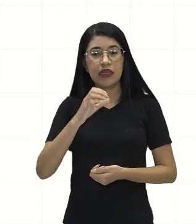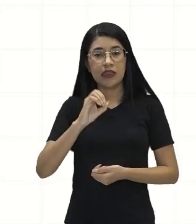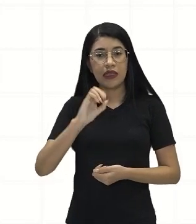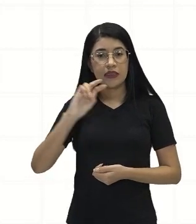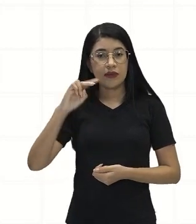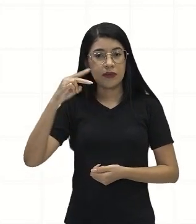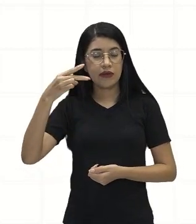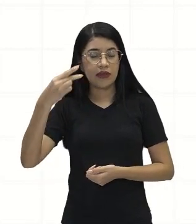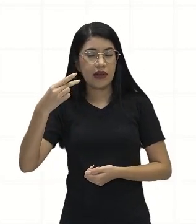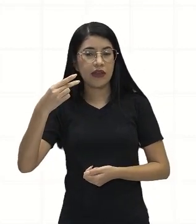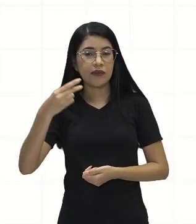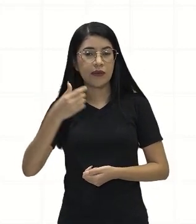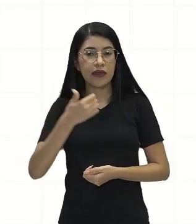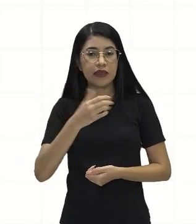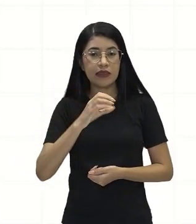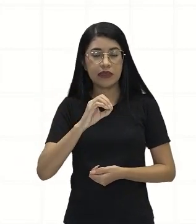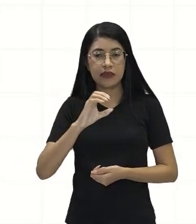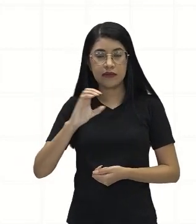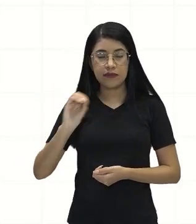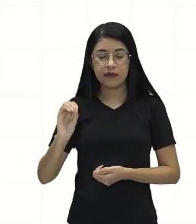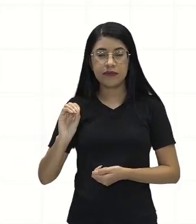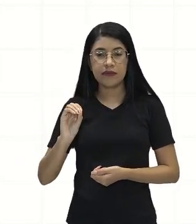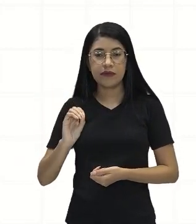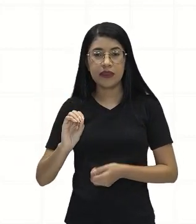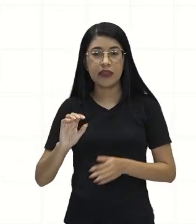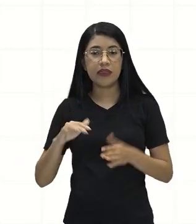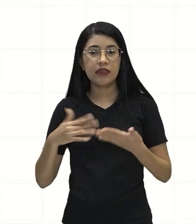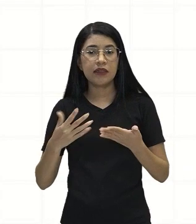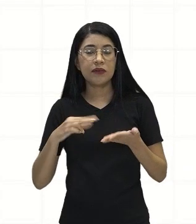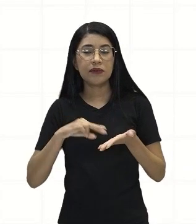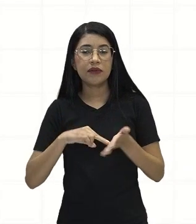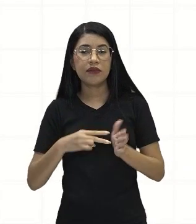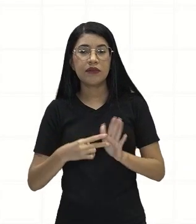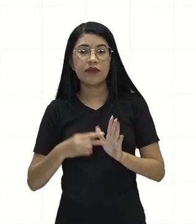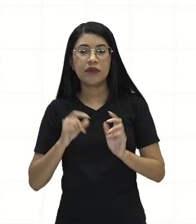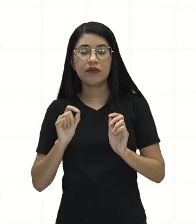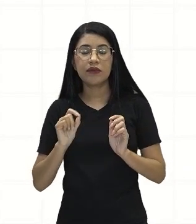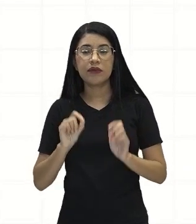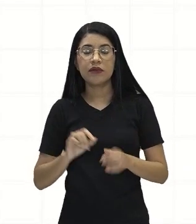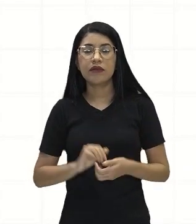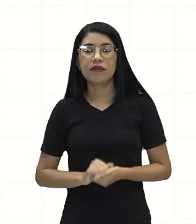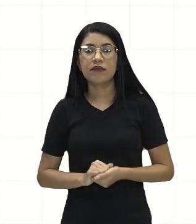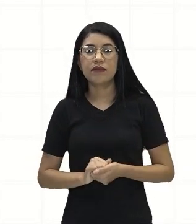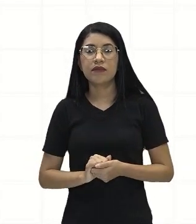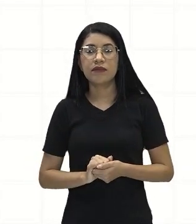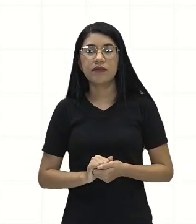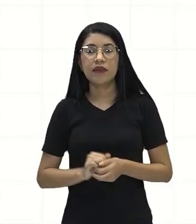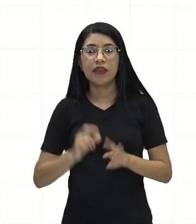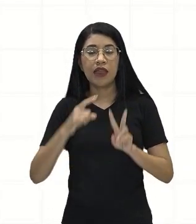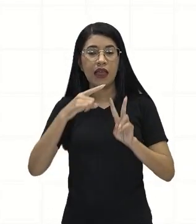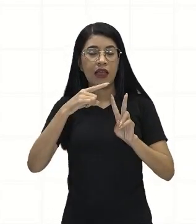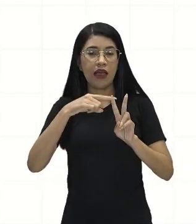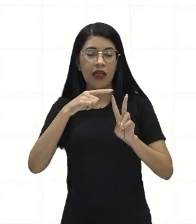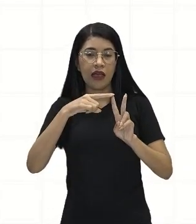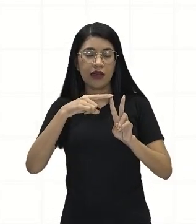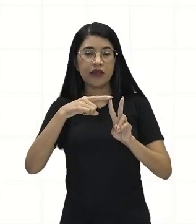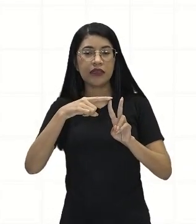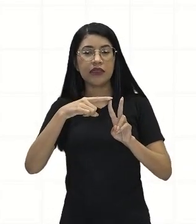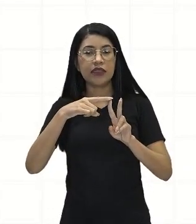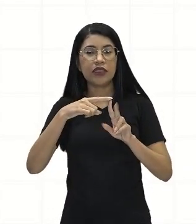me dar 100. Portanto, olha lá, a raiz quadrada de 25